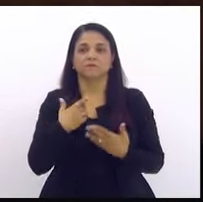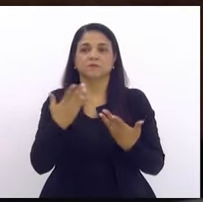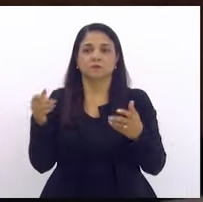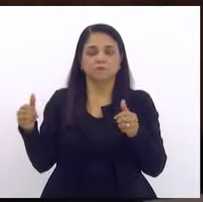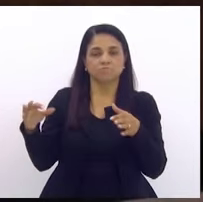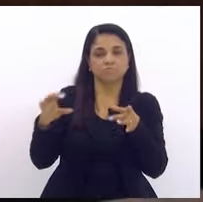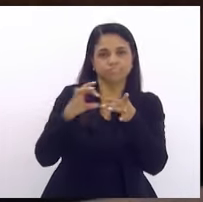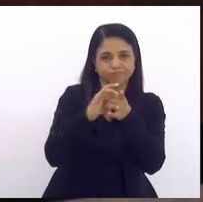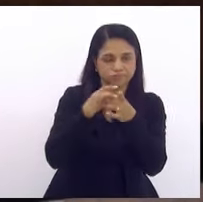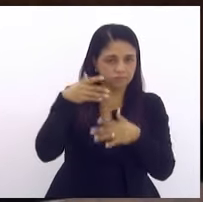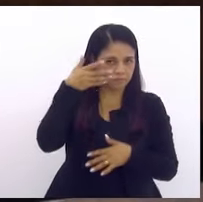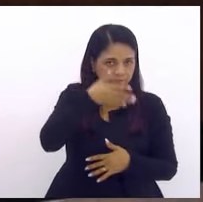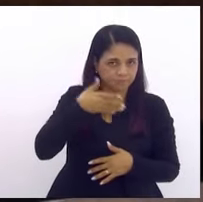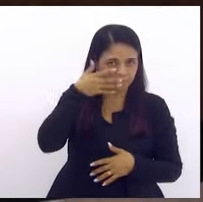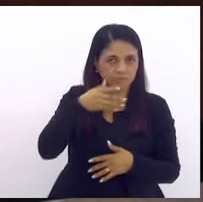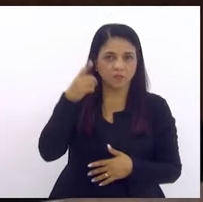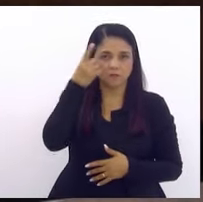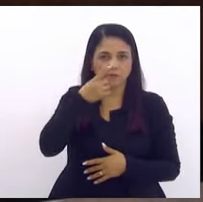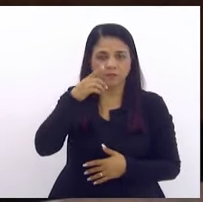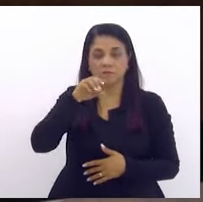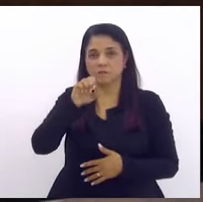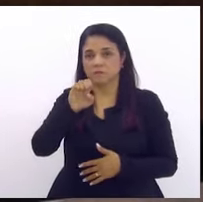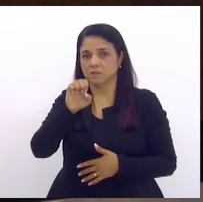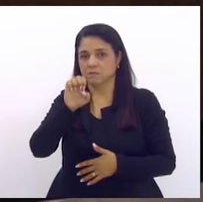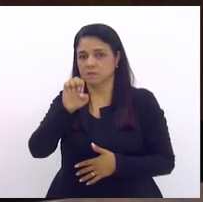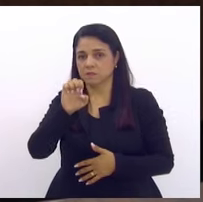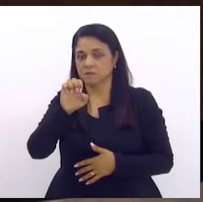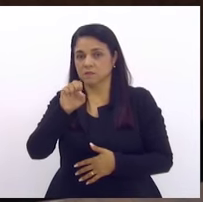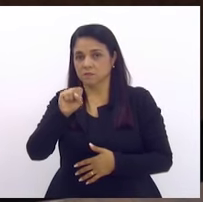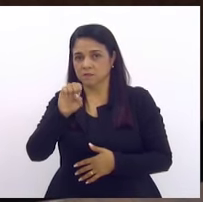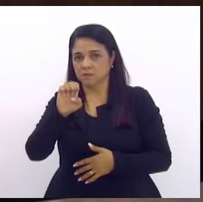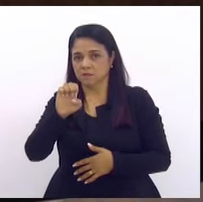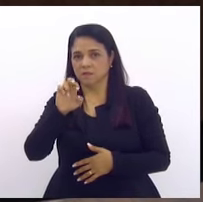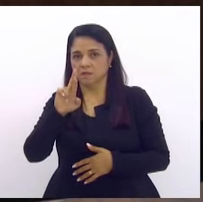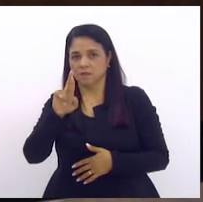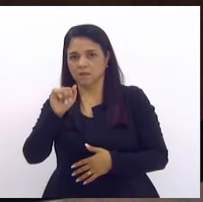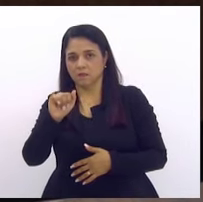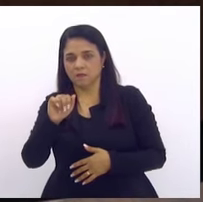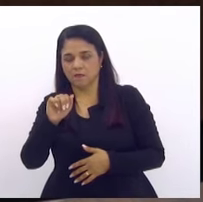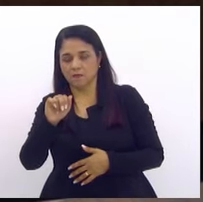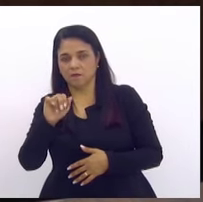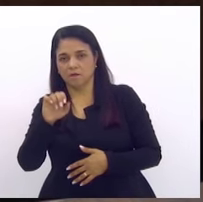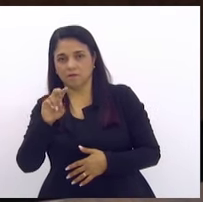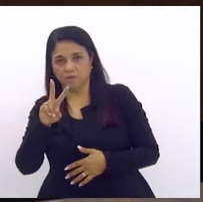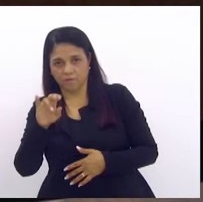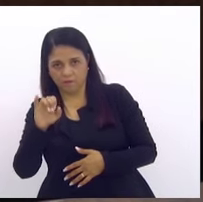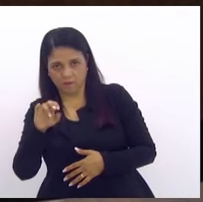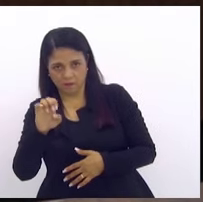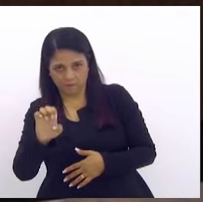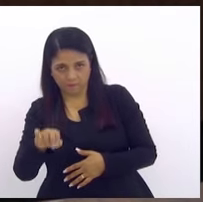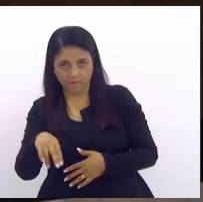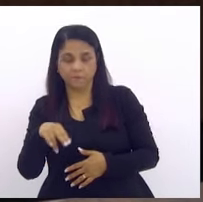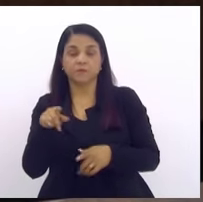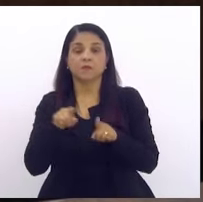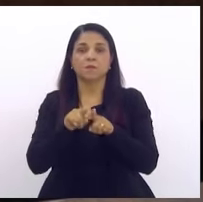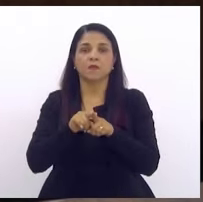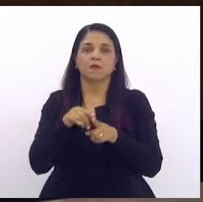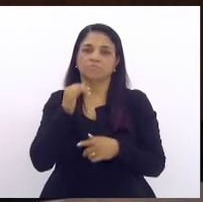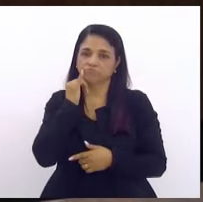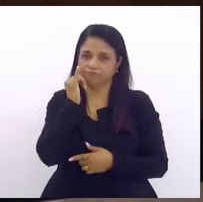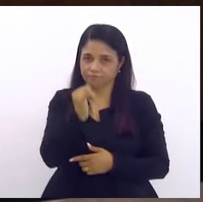palavras do deputado Flávio Serafini e também gostaria de salientar que tem